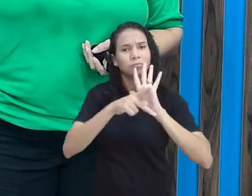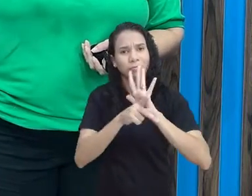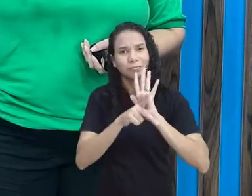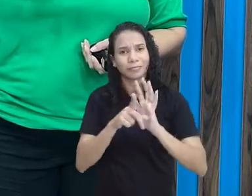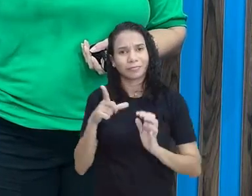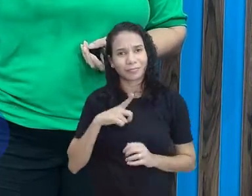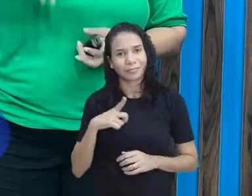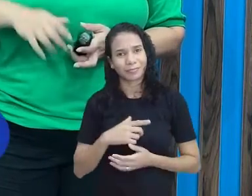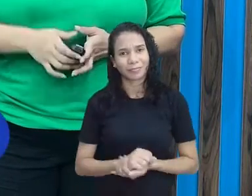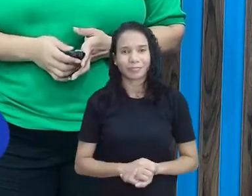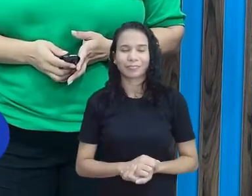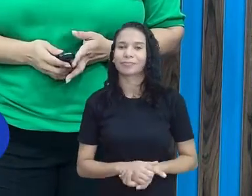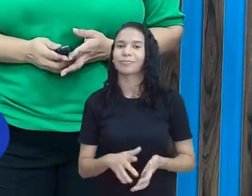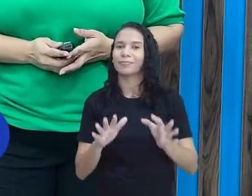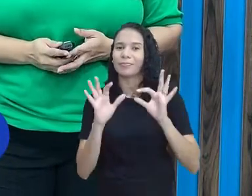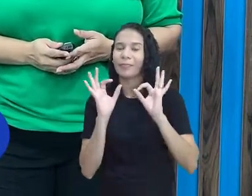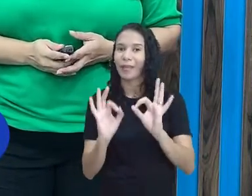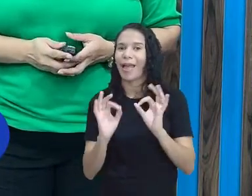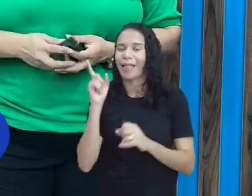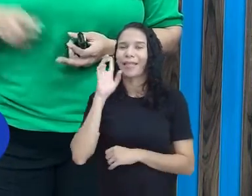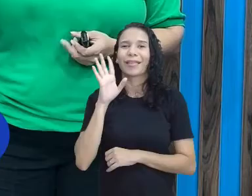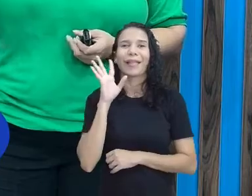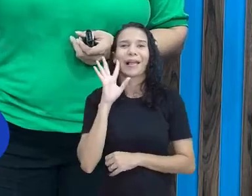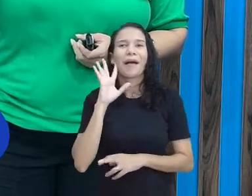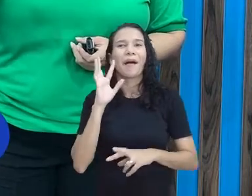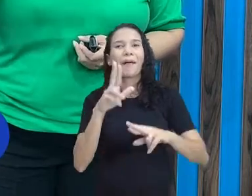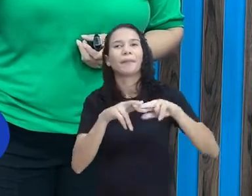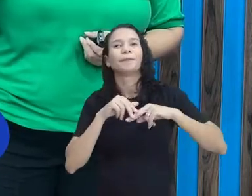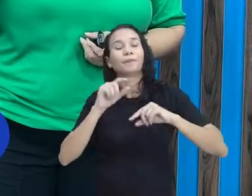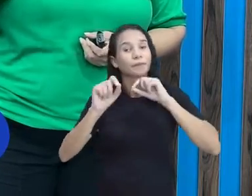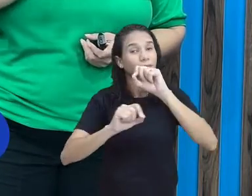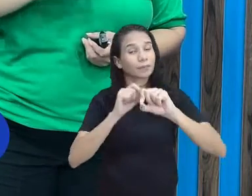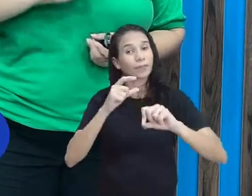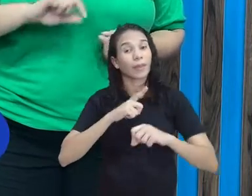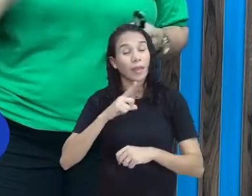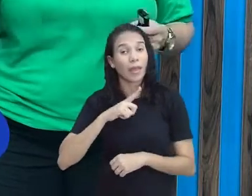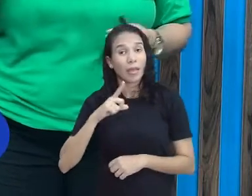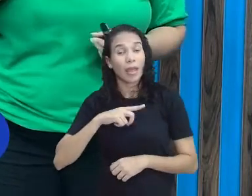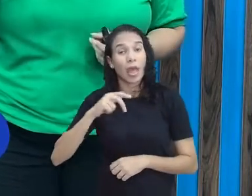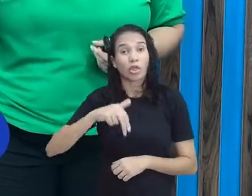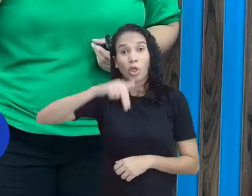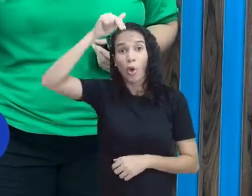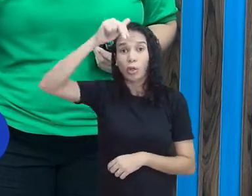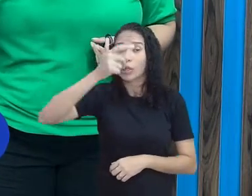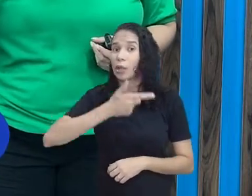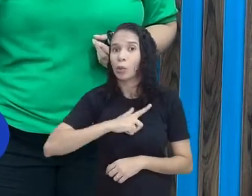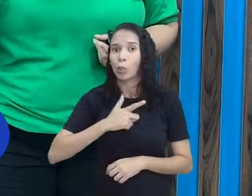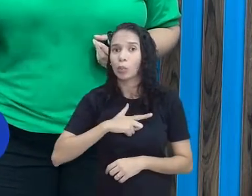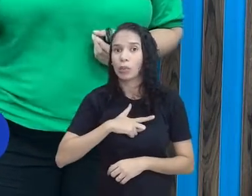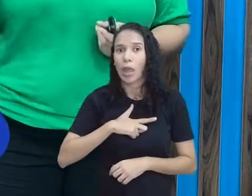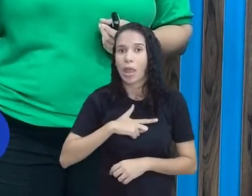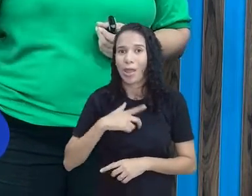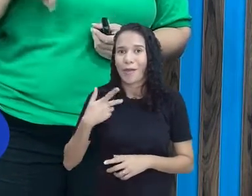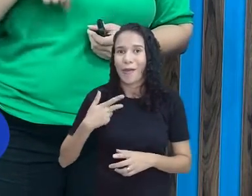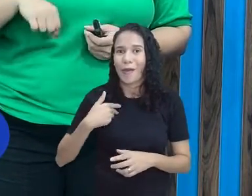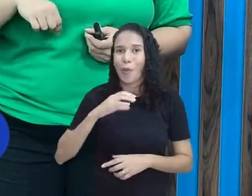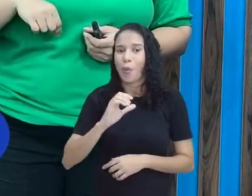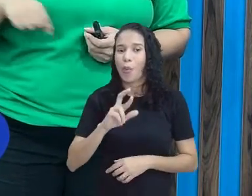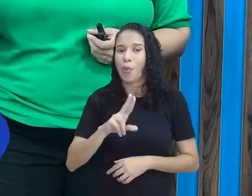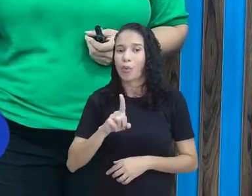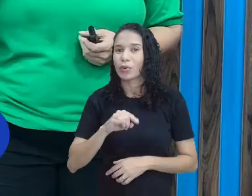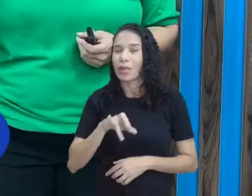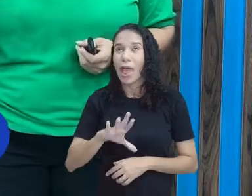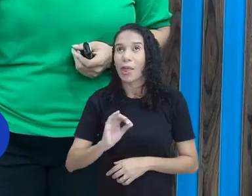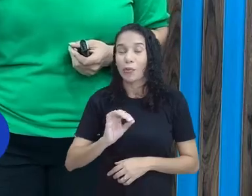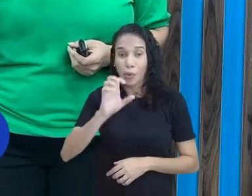para cima, uma para baixo, assim. É bem legal. Então, no hemisfério norte, a gente não vai ver o Cruzeiro do Sul. E no hemisfério